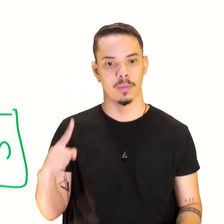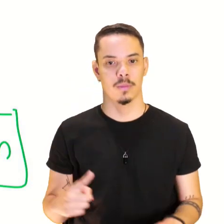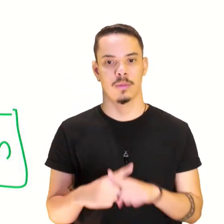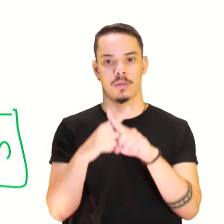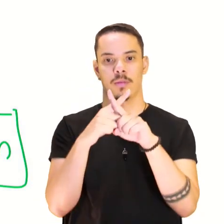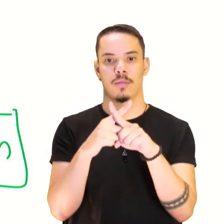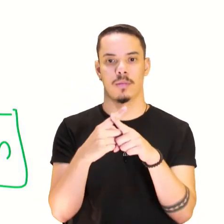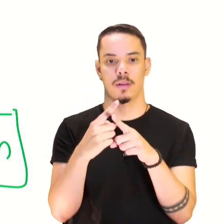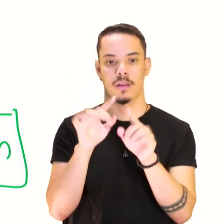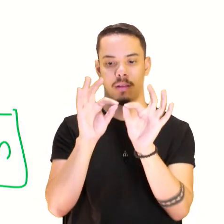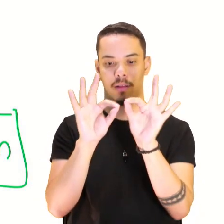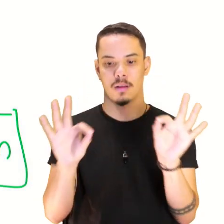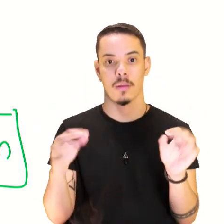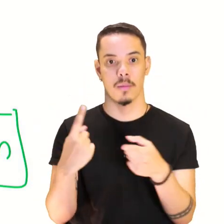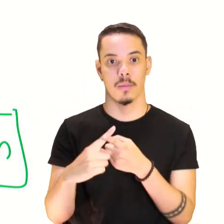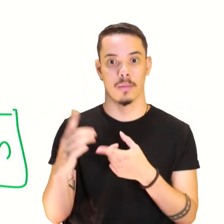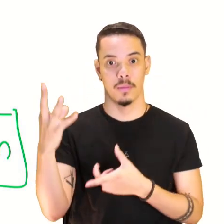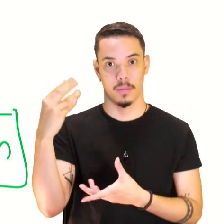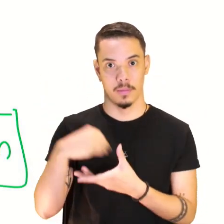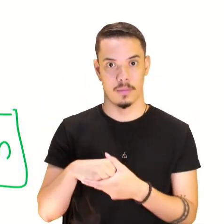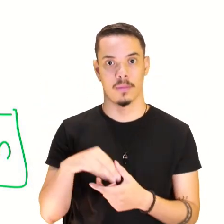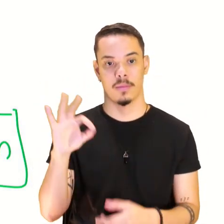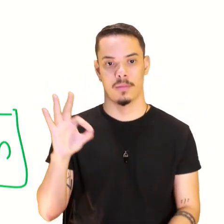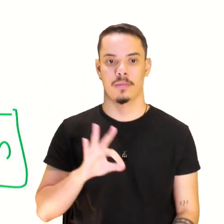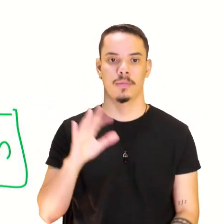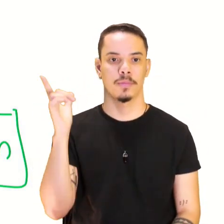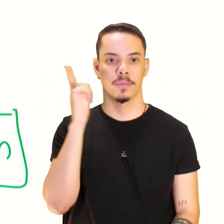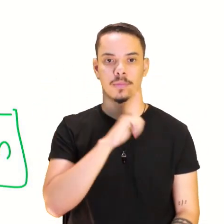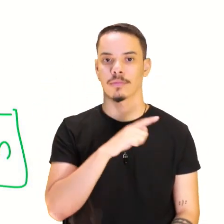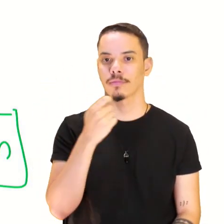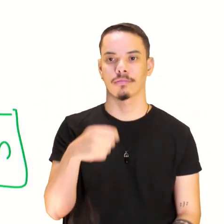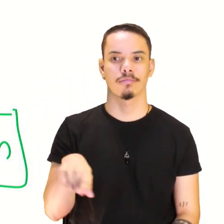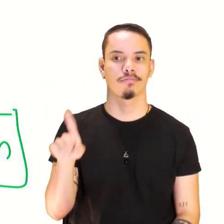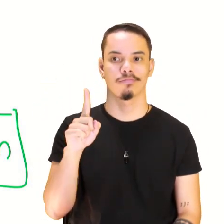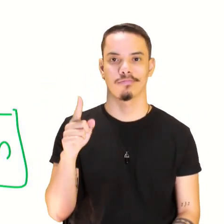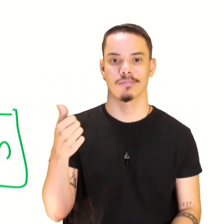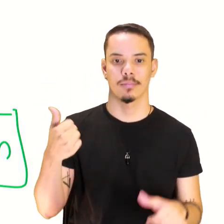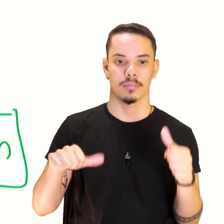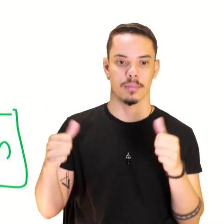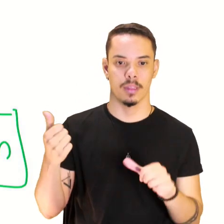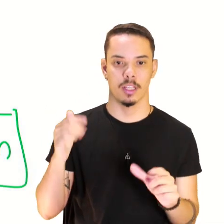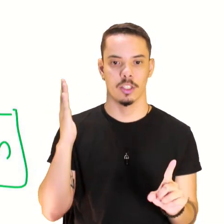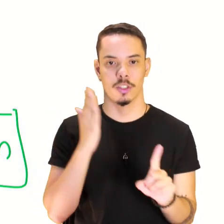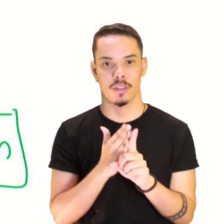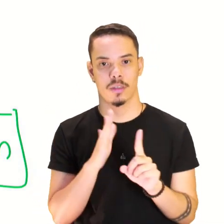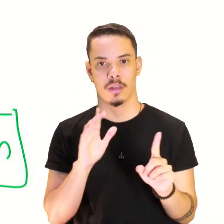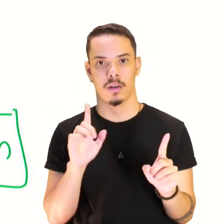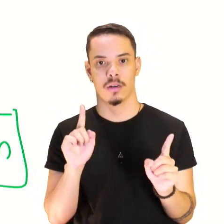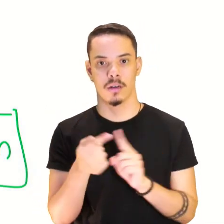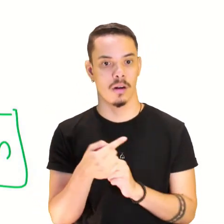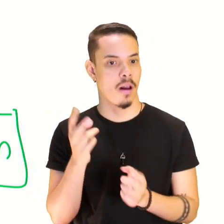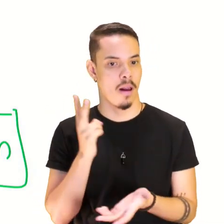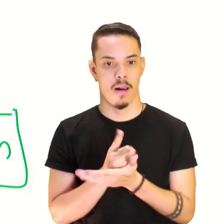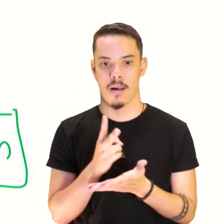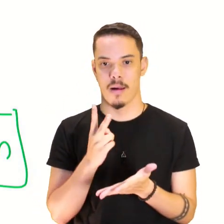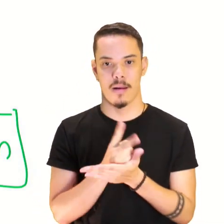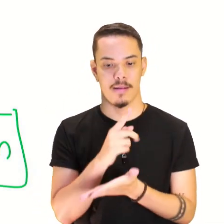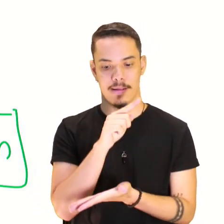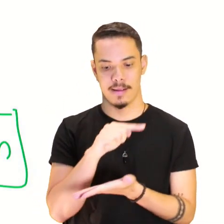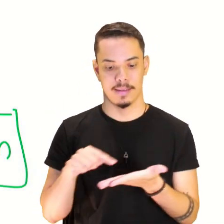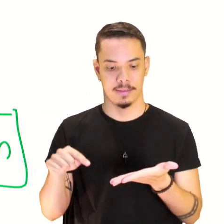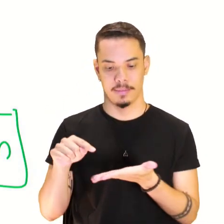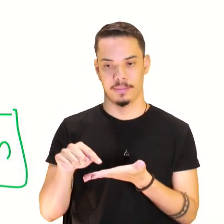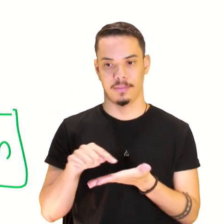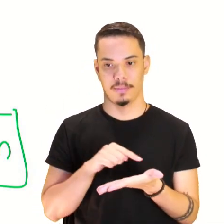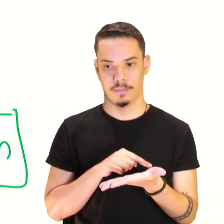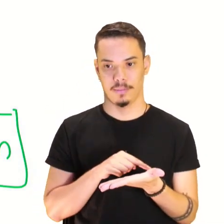na proporção é assim que a gente faz. Aqui a gente não precisa analisar se é inversa, se é direta. Sempre vai multiplicar cruzado. E aqui já